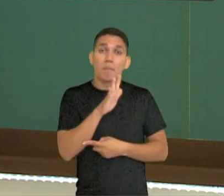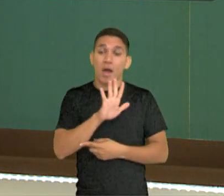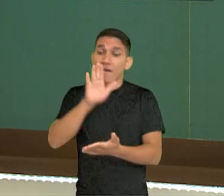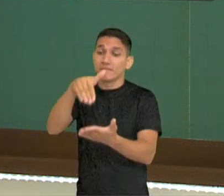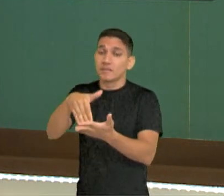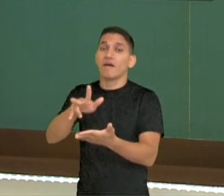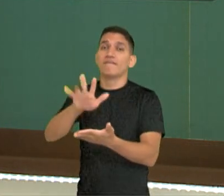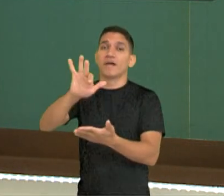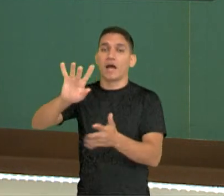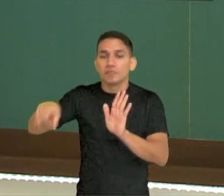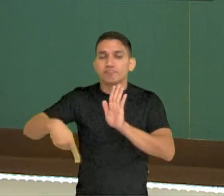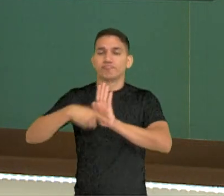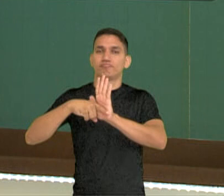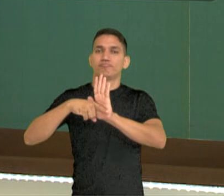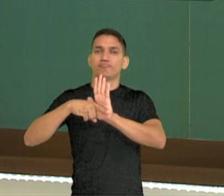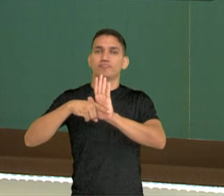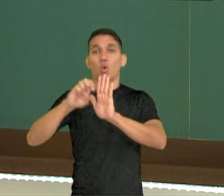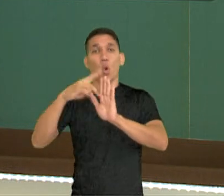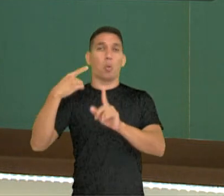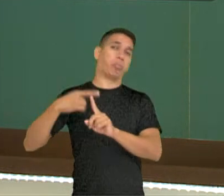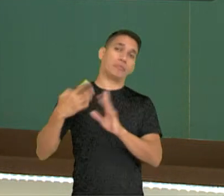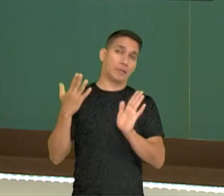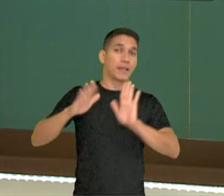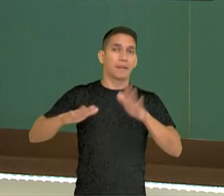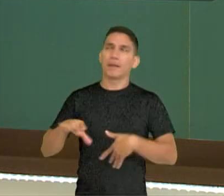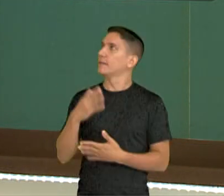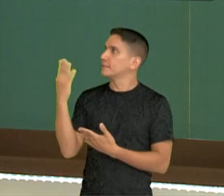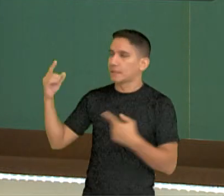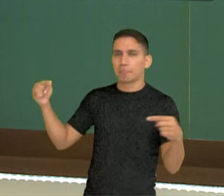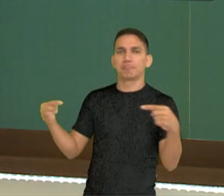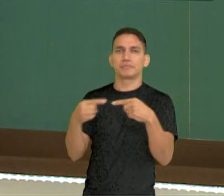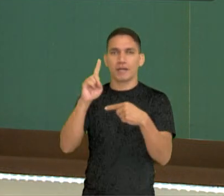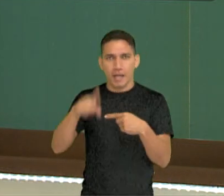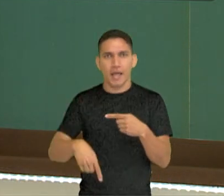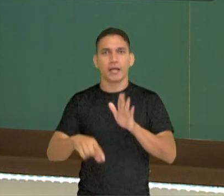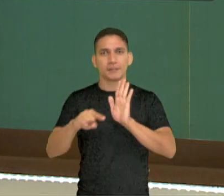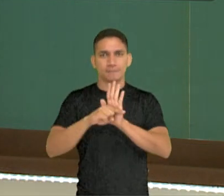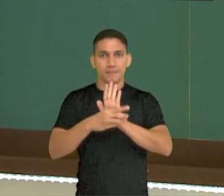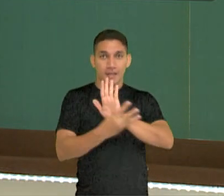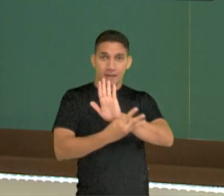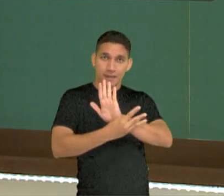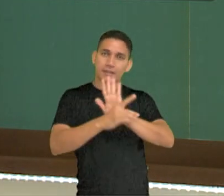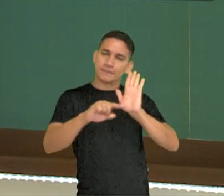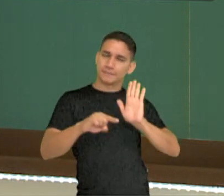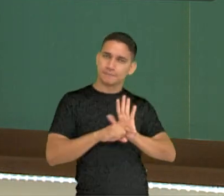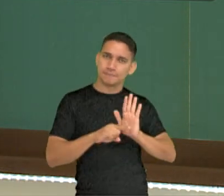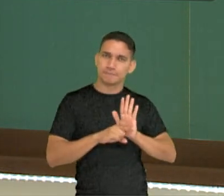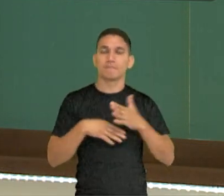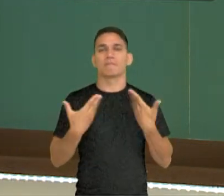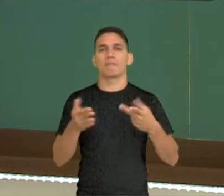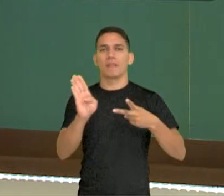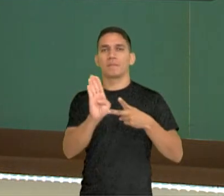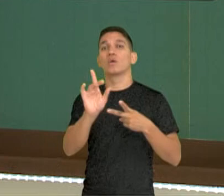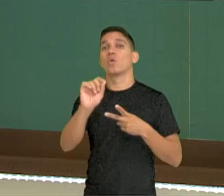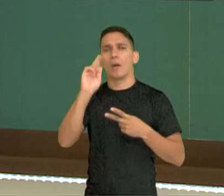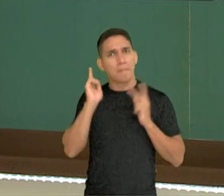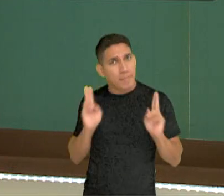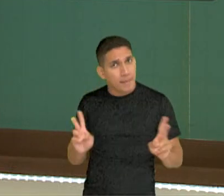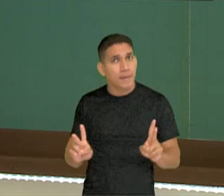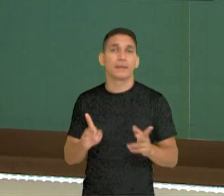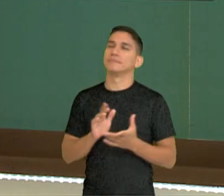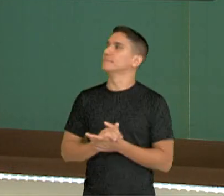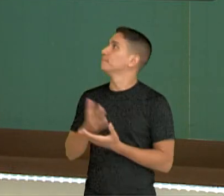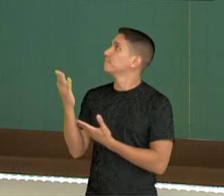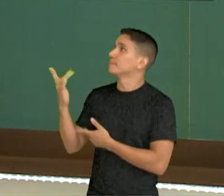o sinal aqui do seno no terceiro quadrante, que é negativo. Na letra B, a mesma coisa. Eu